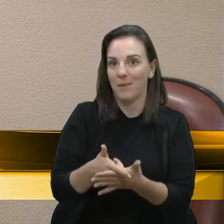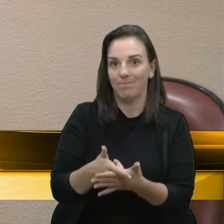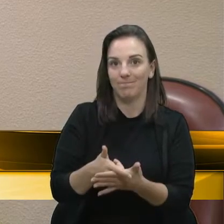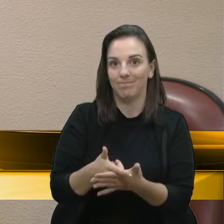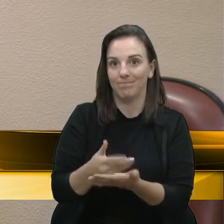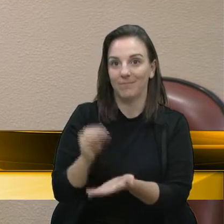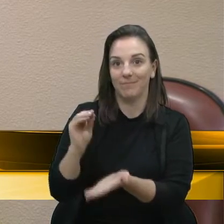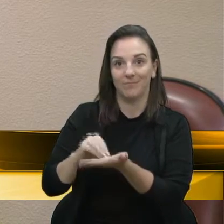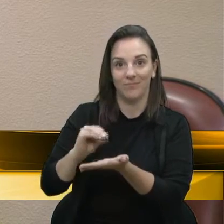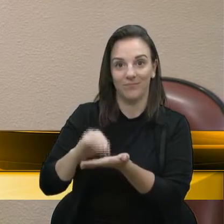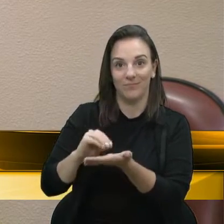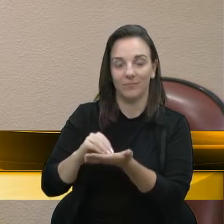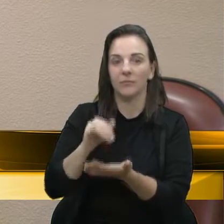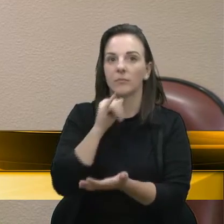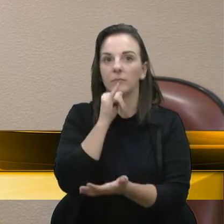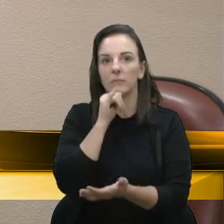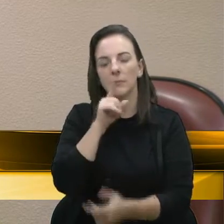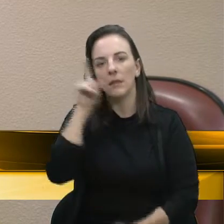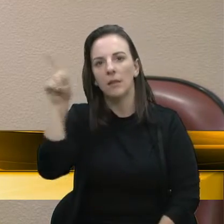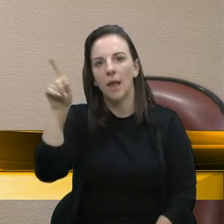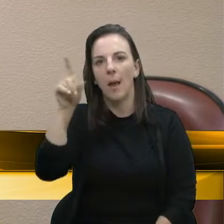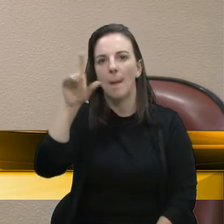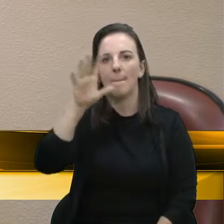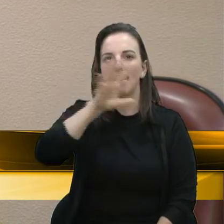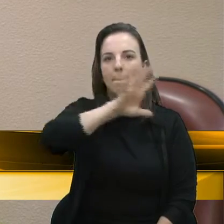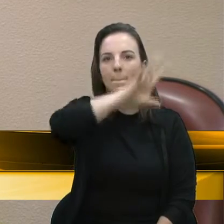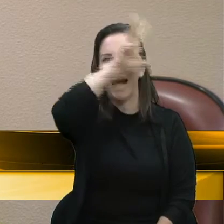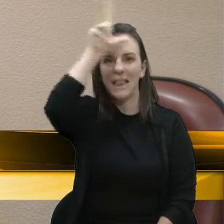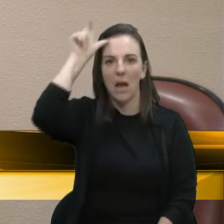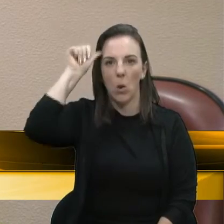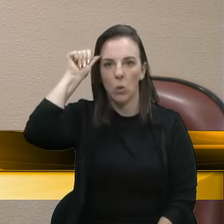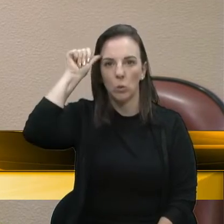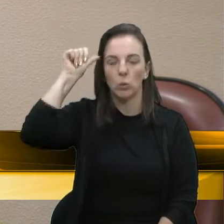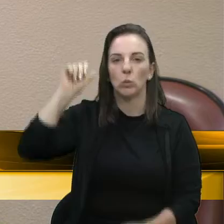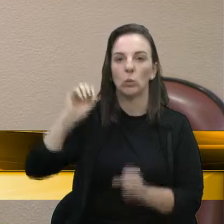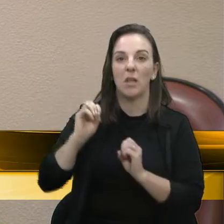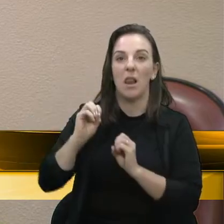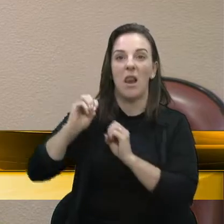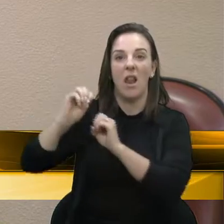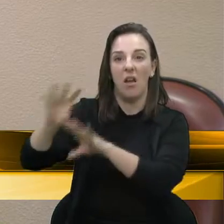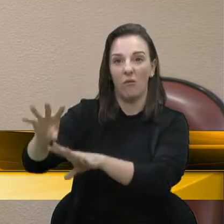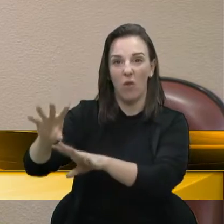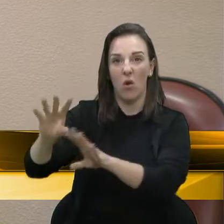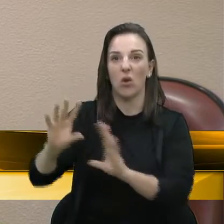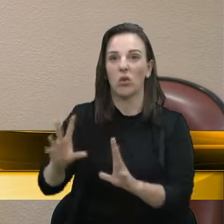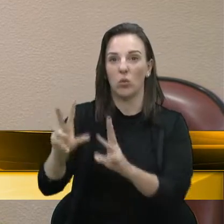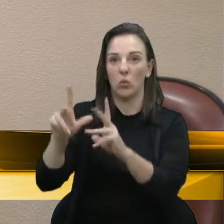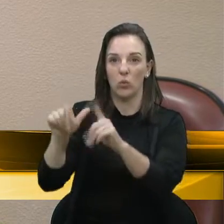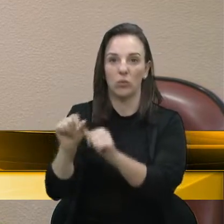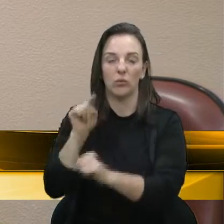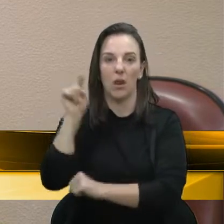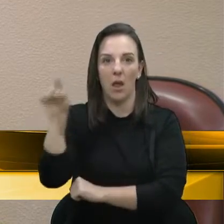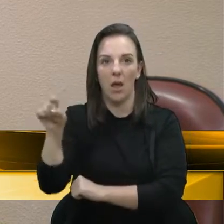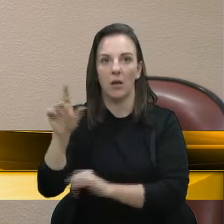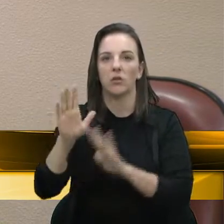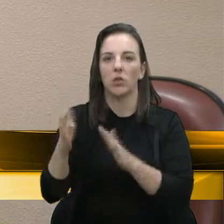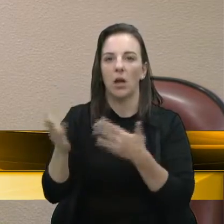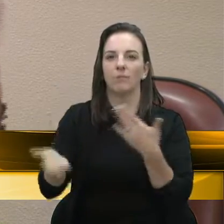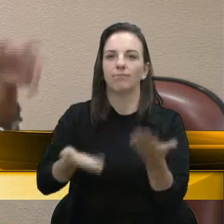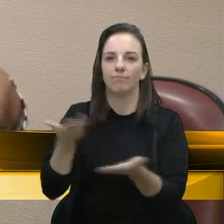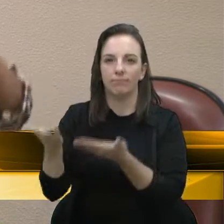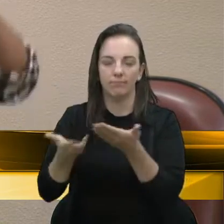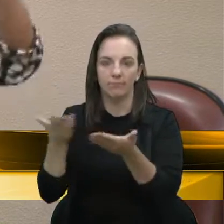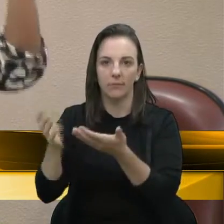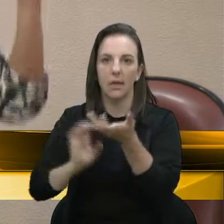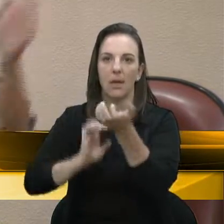Em Manaus, por exemplo, tudo foi para lá. A nossa secretária tem feito incansáveis tratativas, já conversou com as empresas, com as